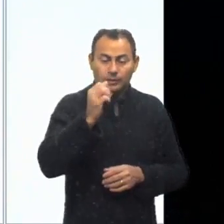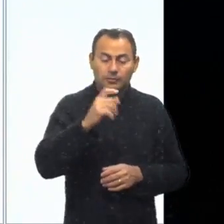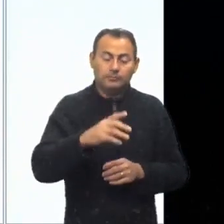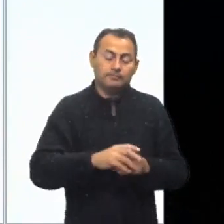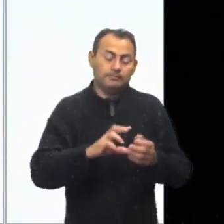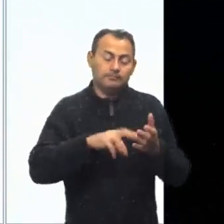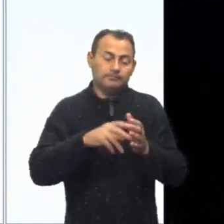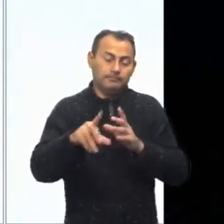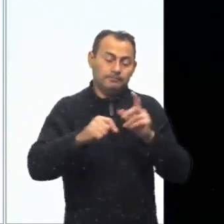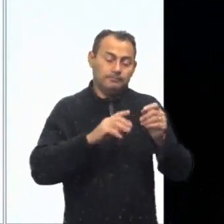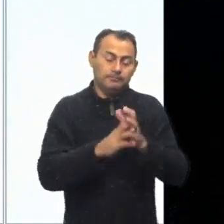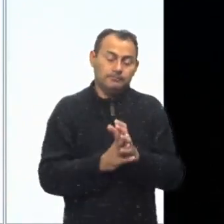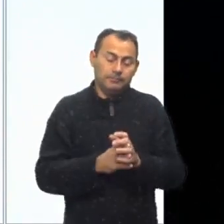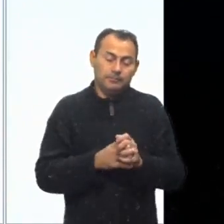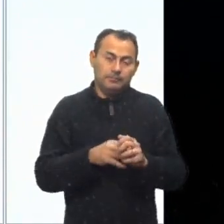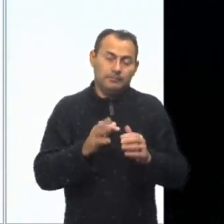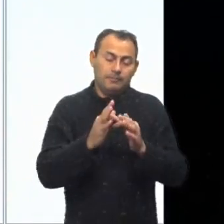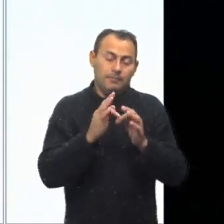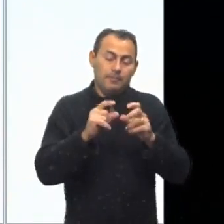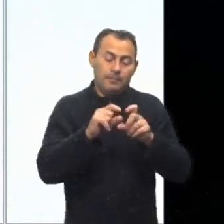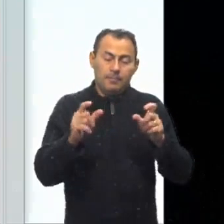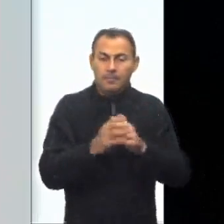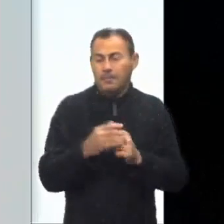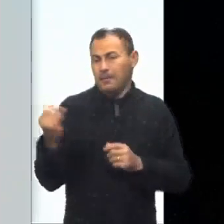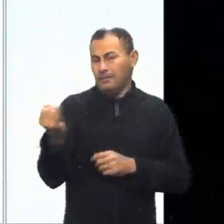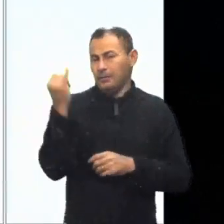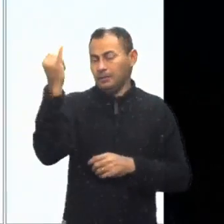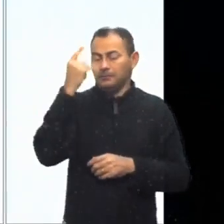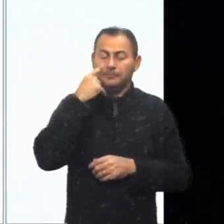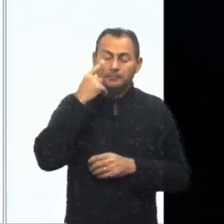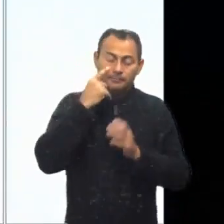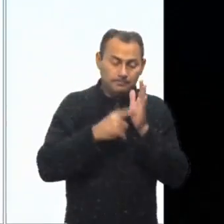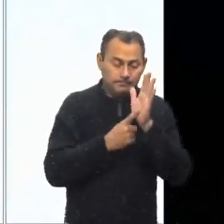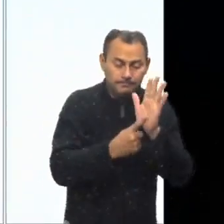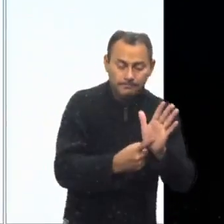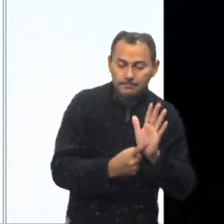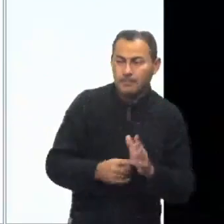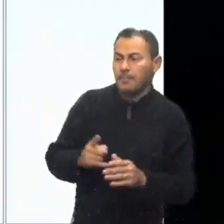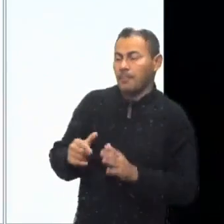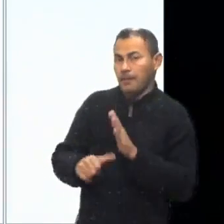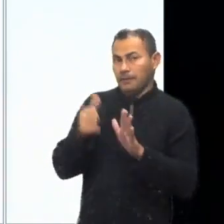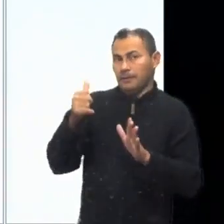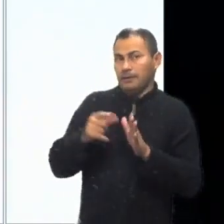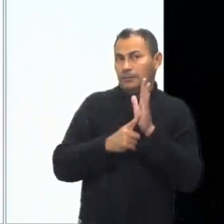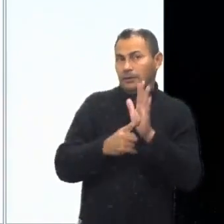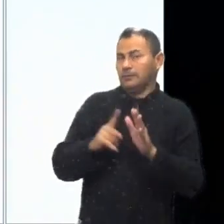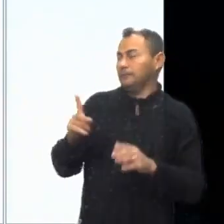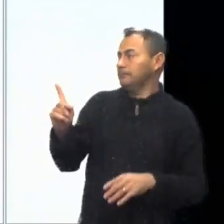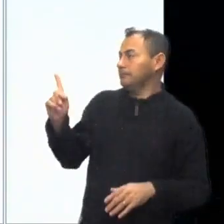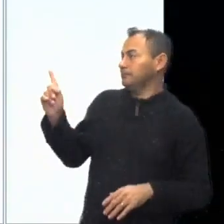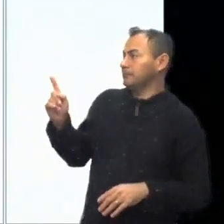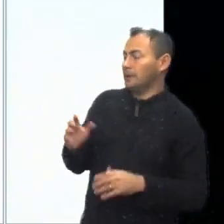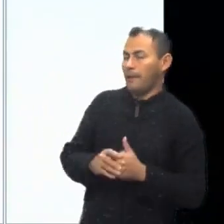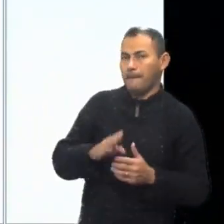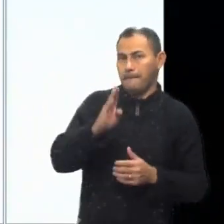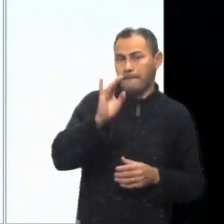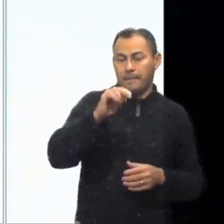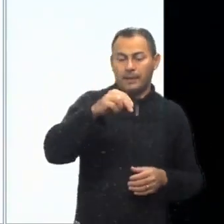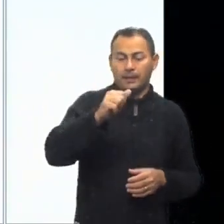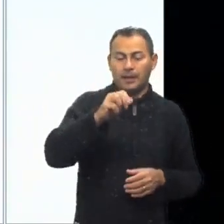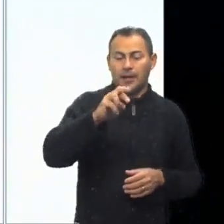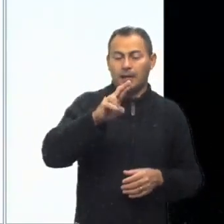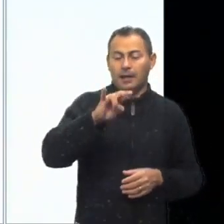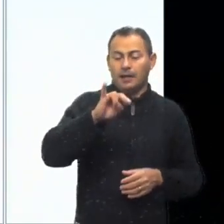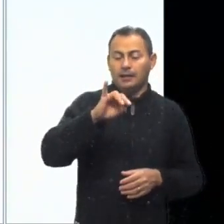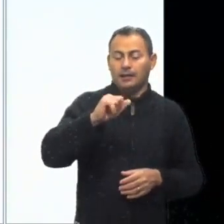definir as variáveis. É importante a gente mostrar, primeiro, essa sequência binária. Você vai digitar ela